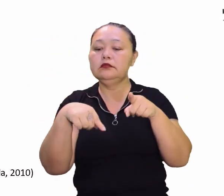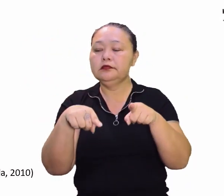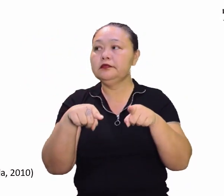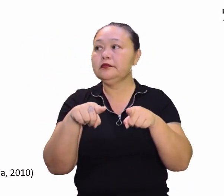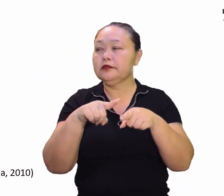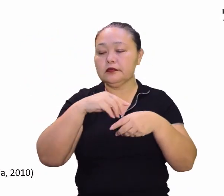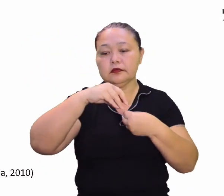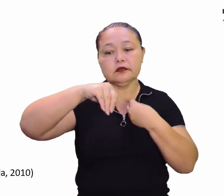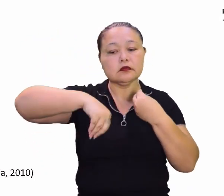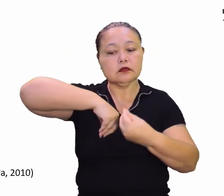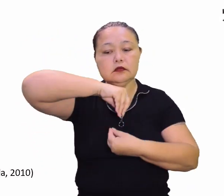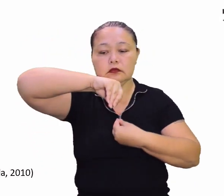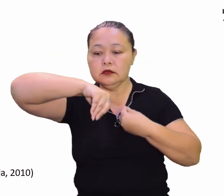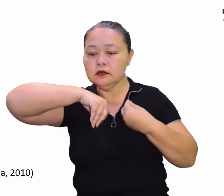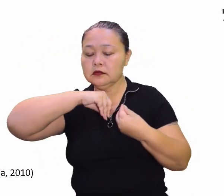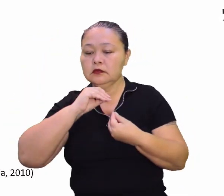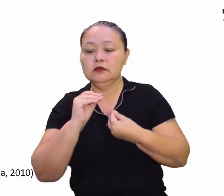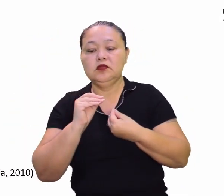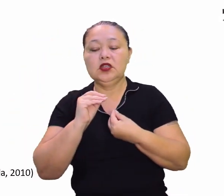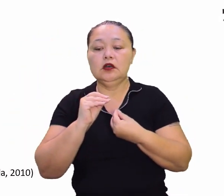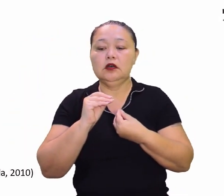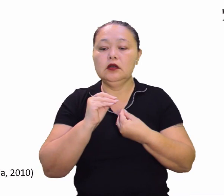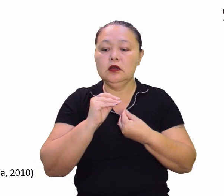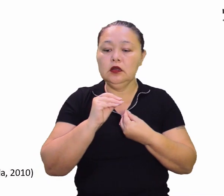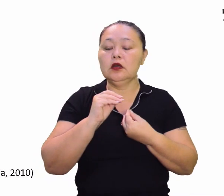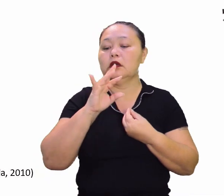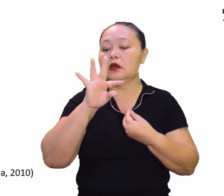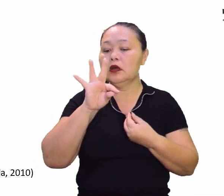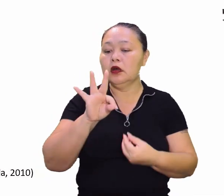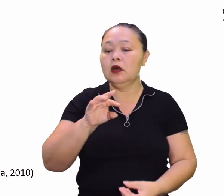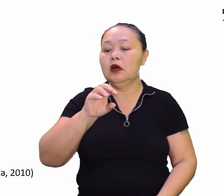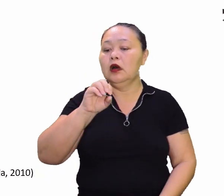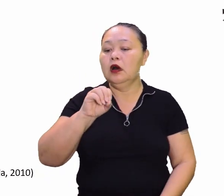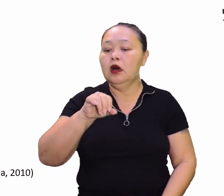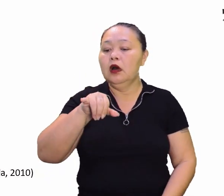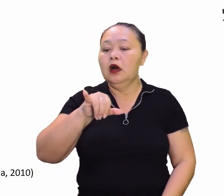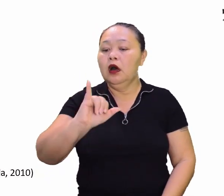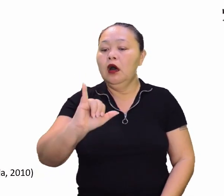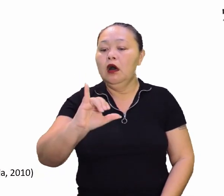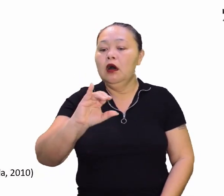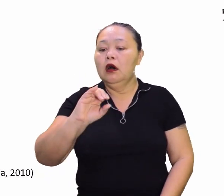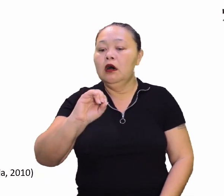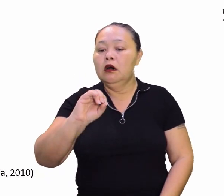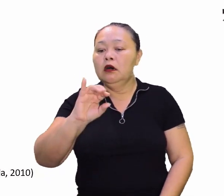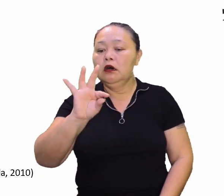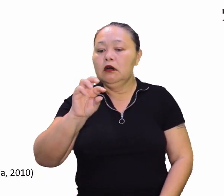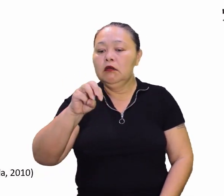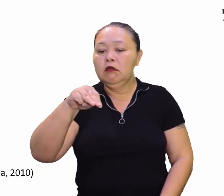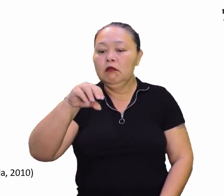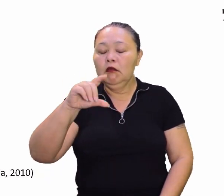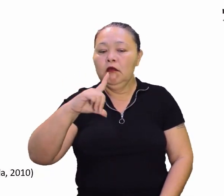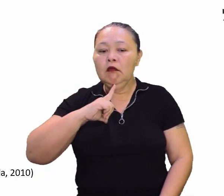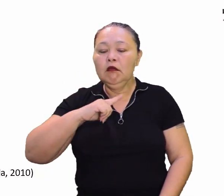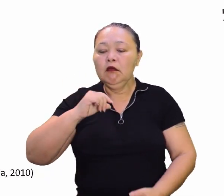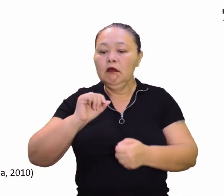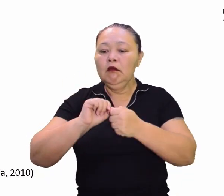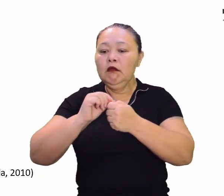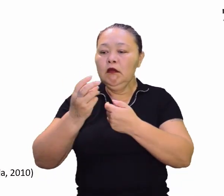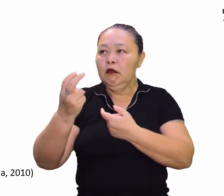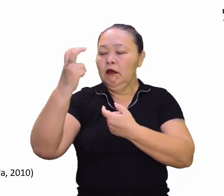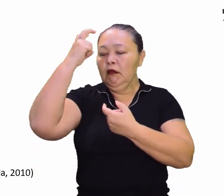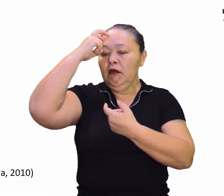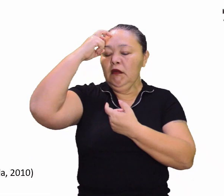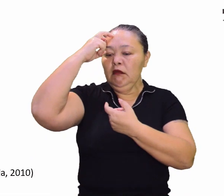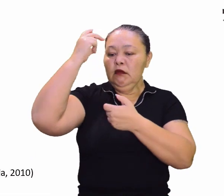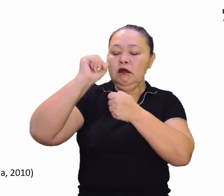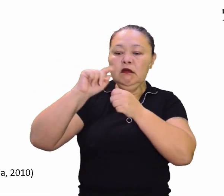inclusive misturando ali até um pouco de toyotismo, Rogério, levou a esses países pequenos essa cultura japonesa.